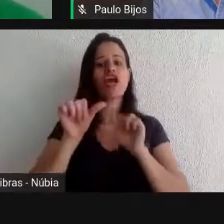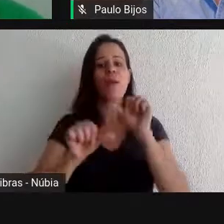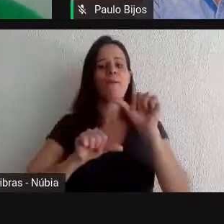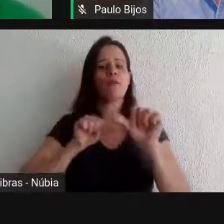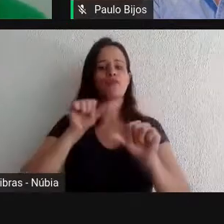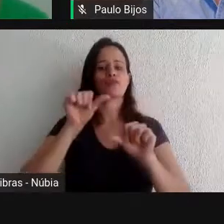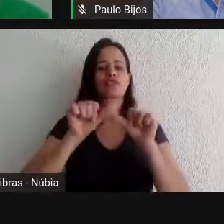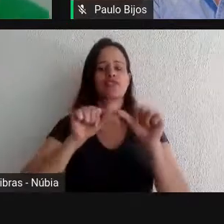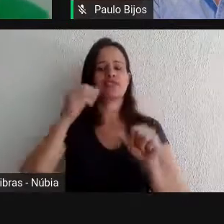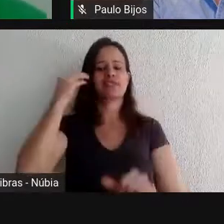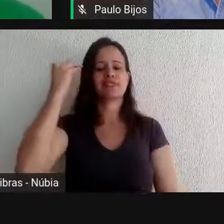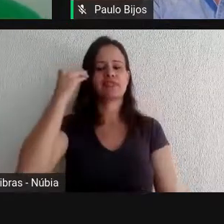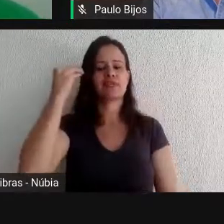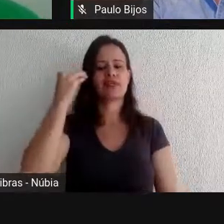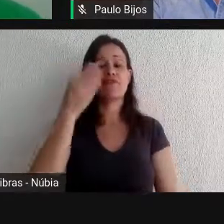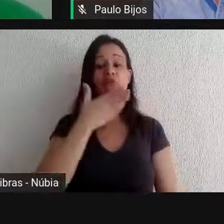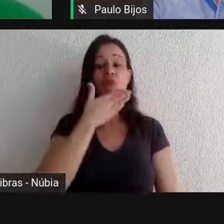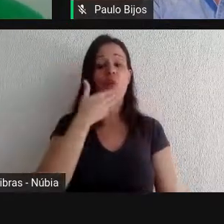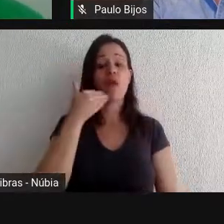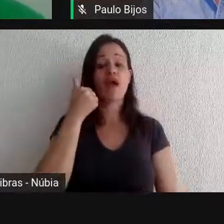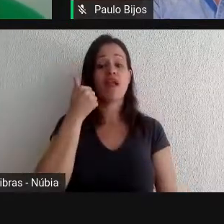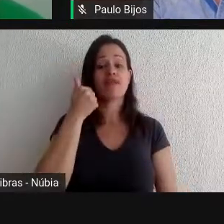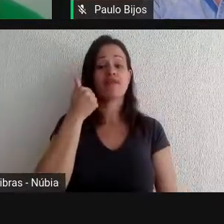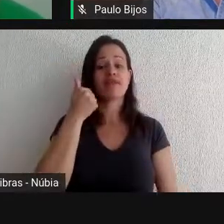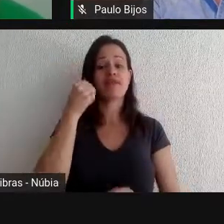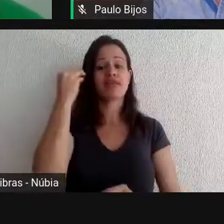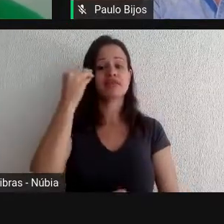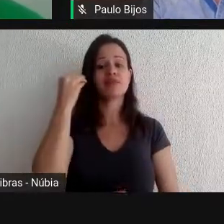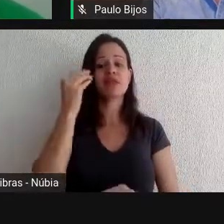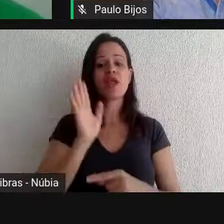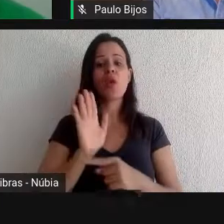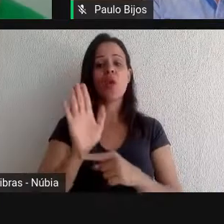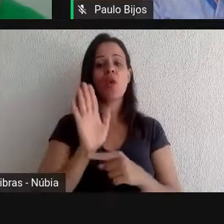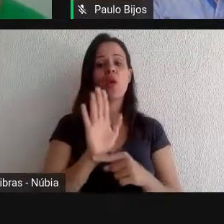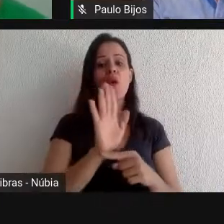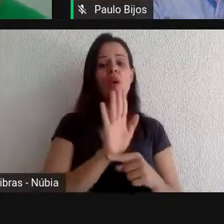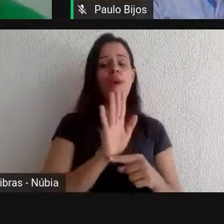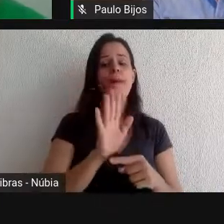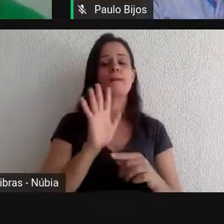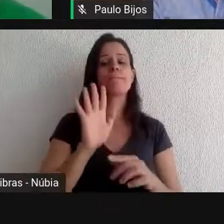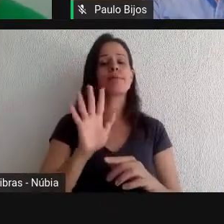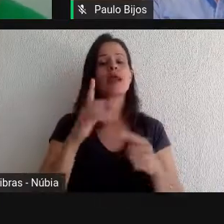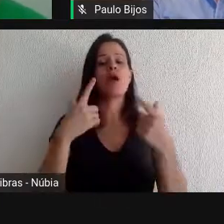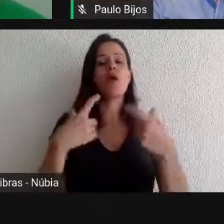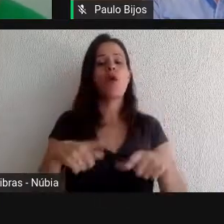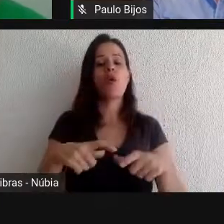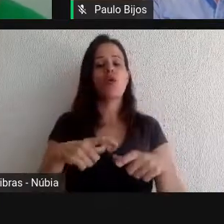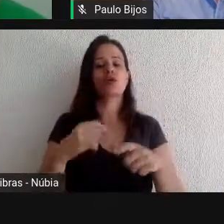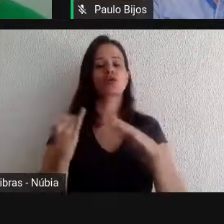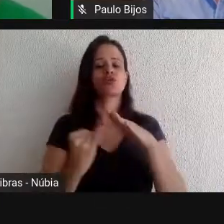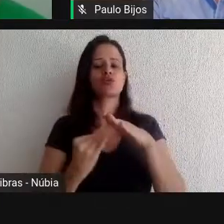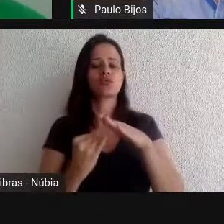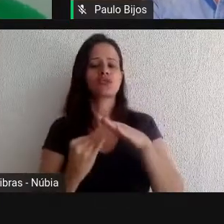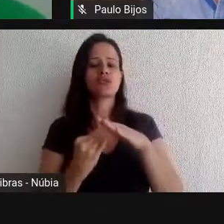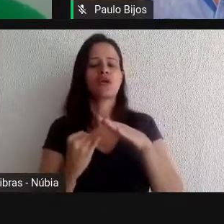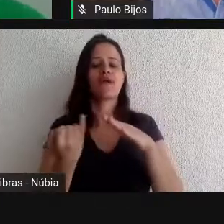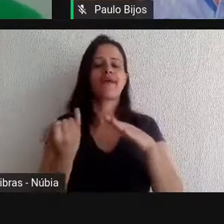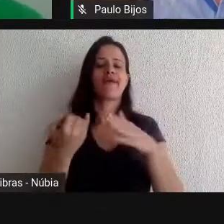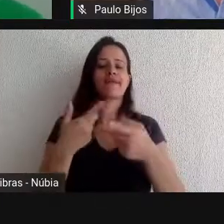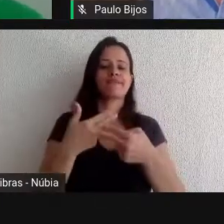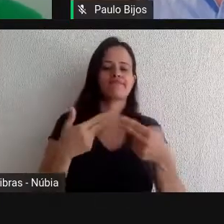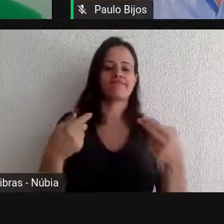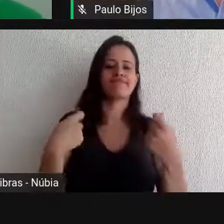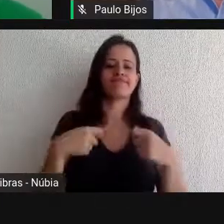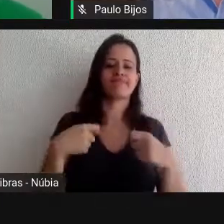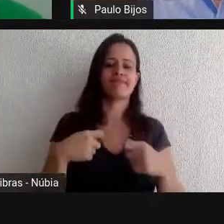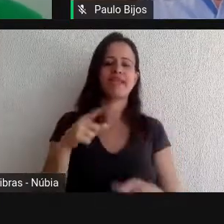eles qualificam essa experiência e colaboram, contribuem para a instituição e para a sociedade. Essa